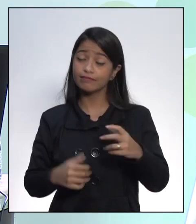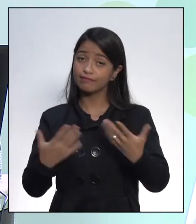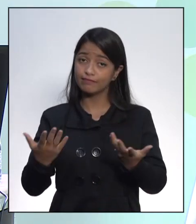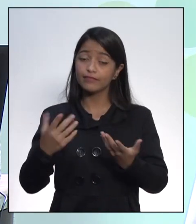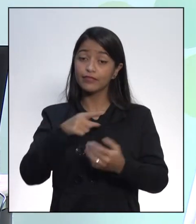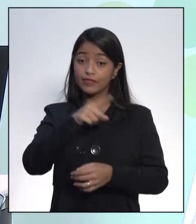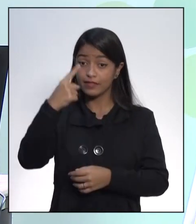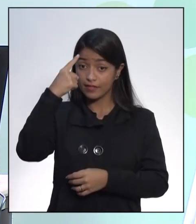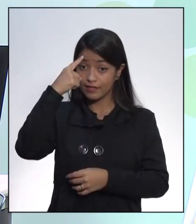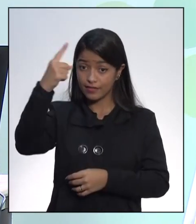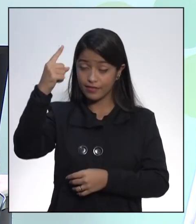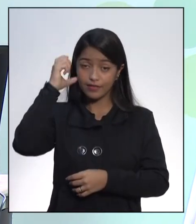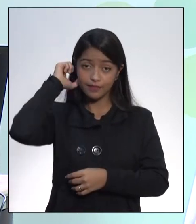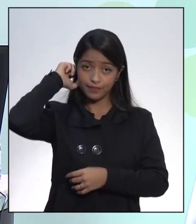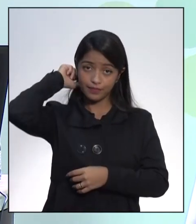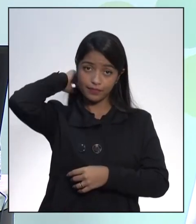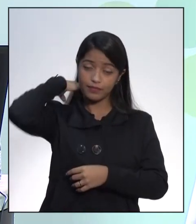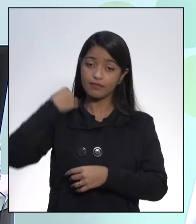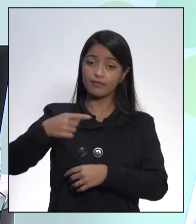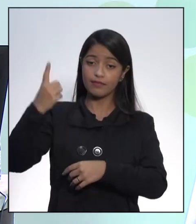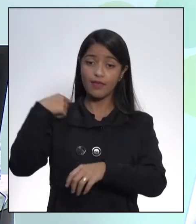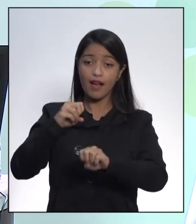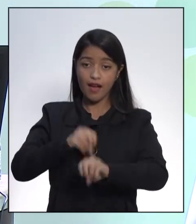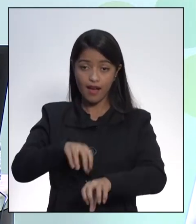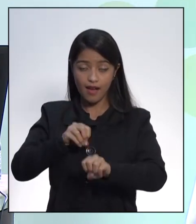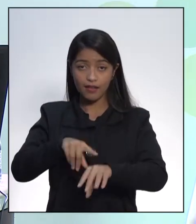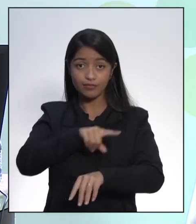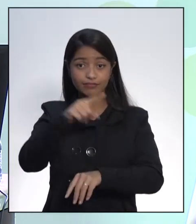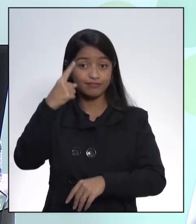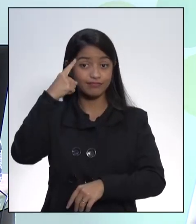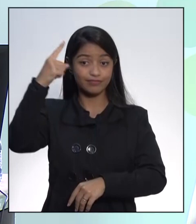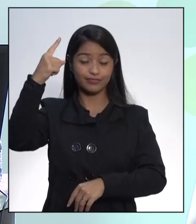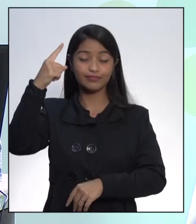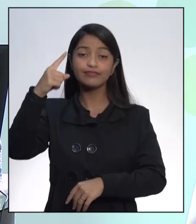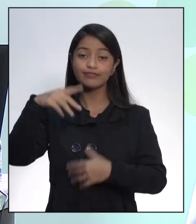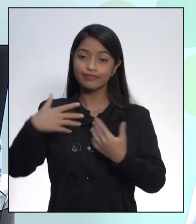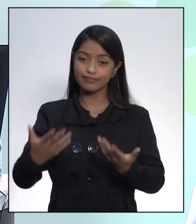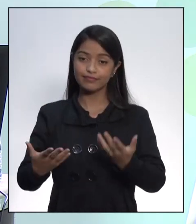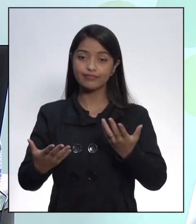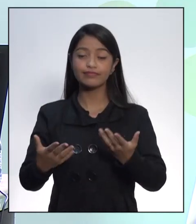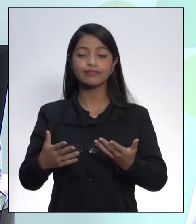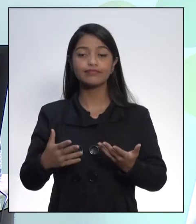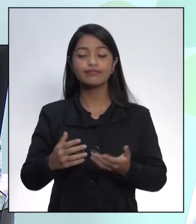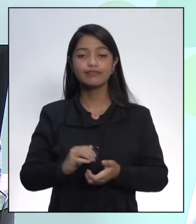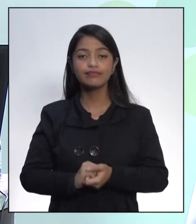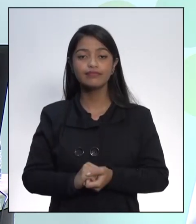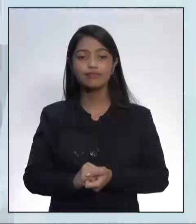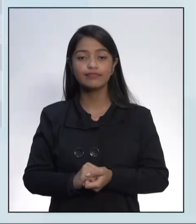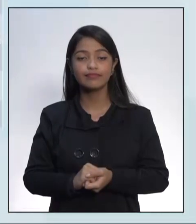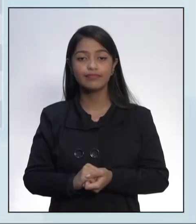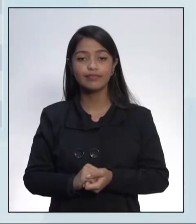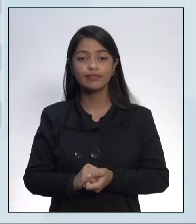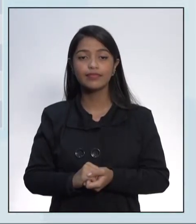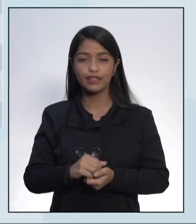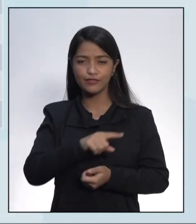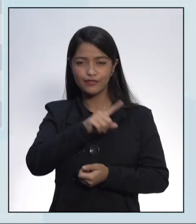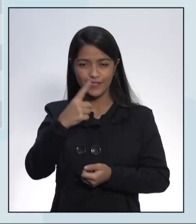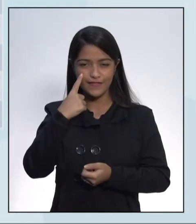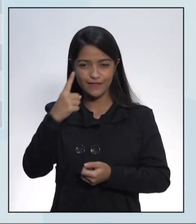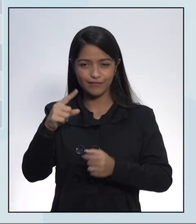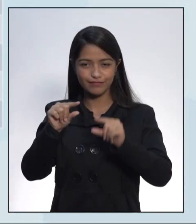na aula passada, né? E tendo em vista isso daí, a gente listou, como vai aparecer na imagem de